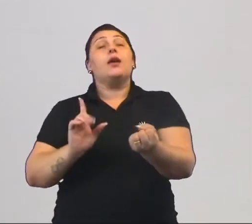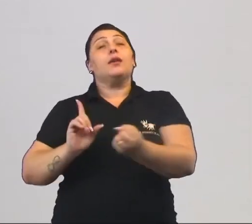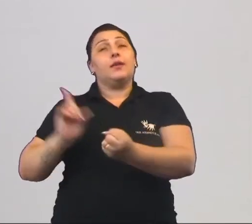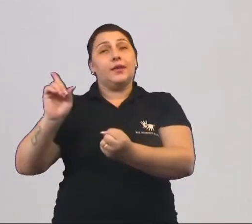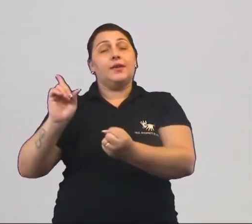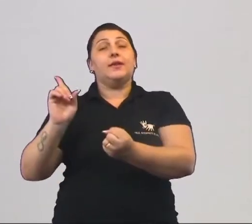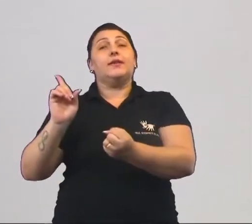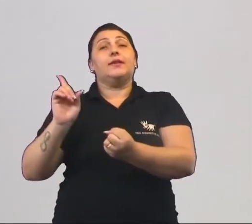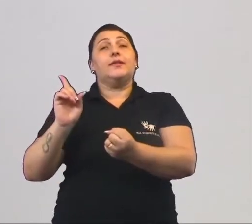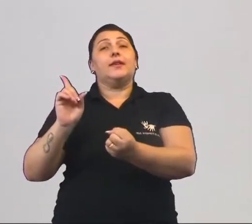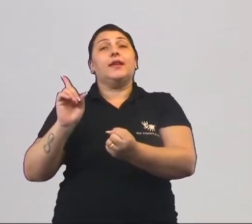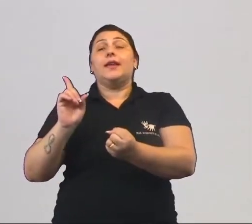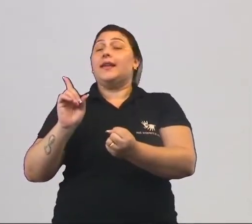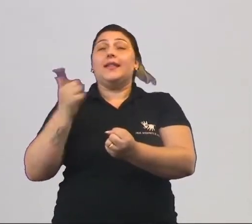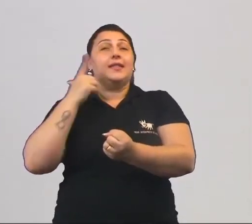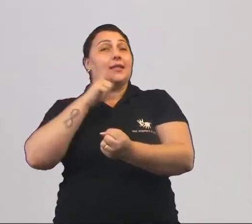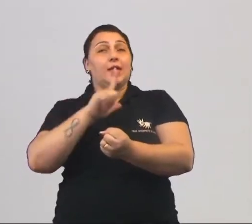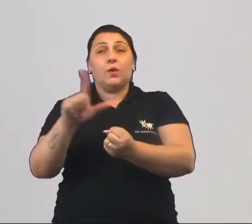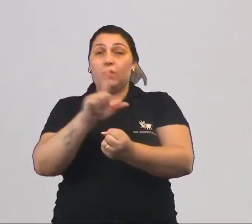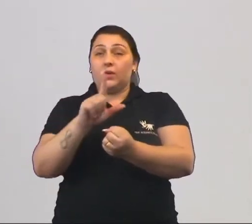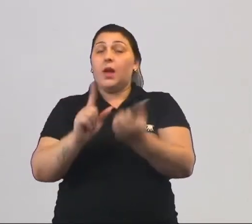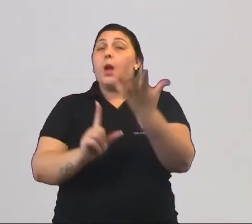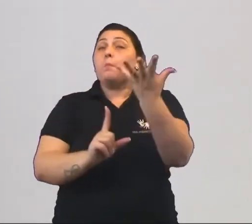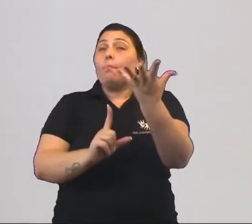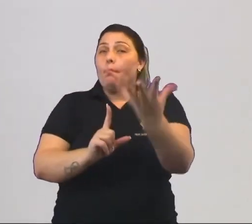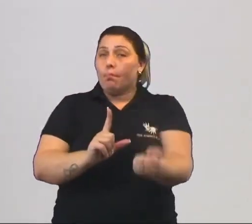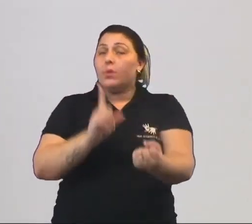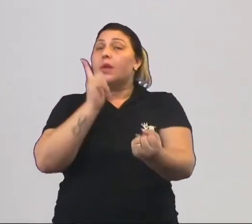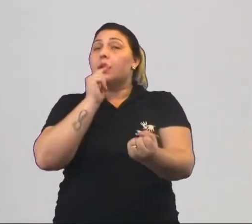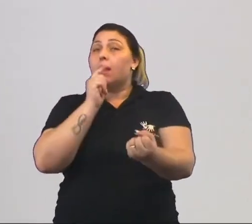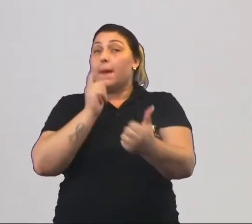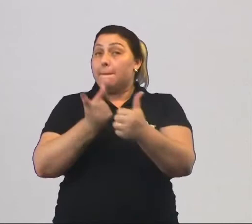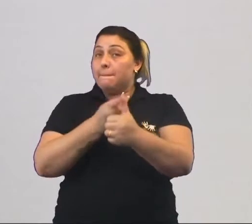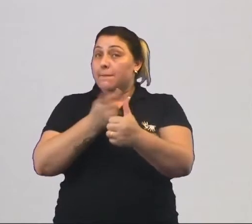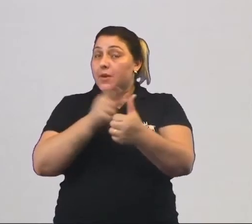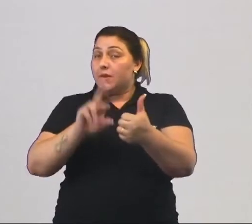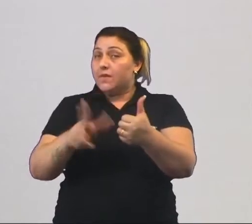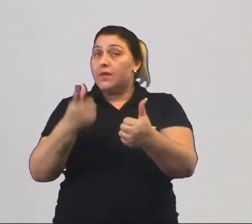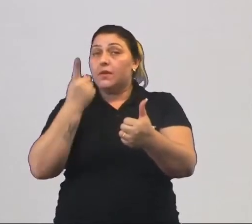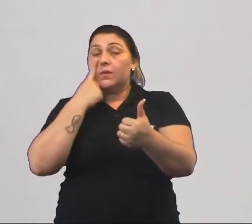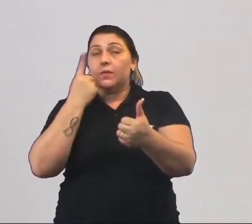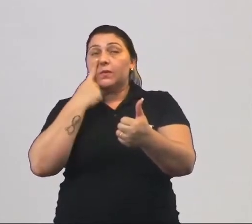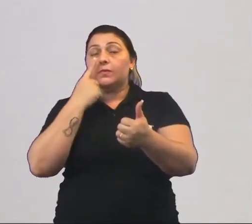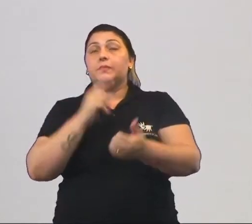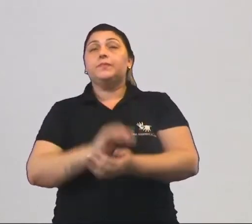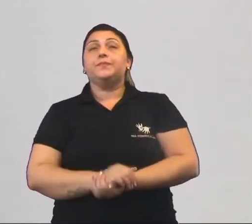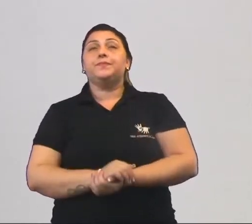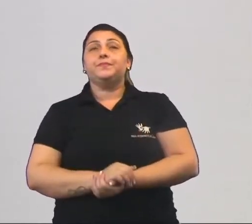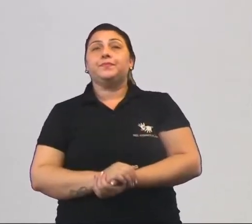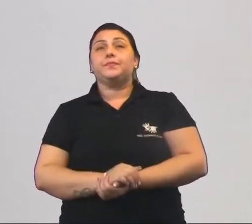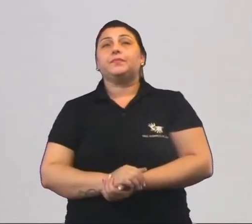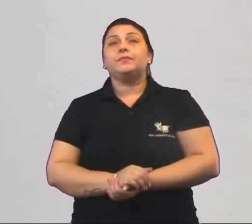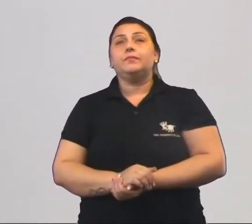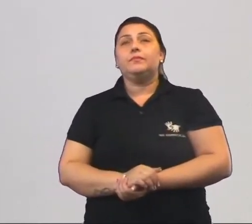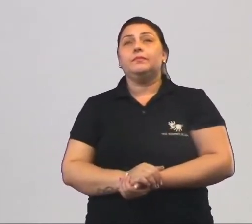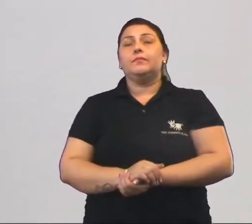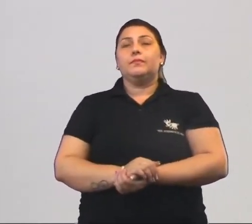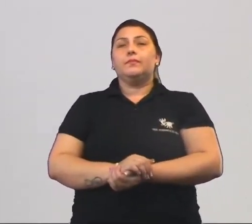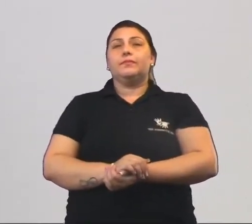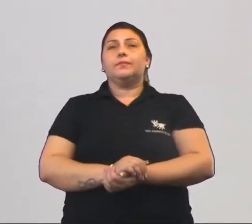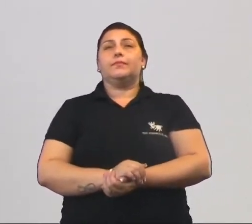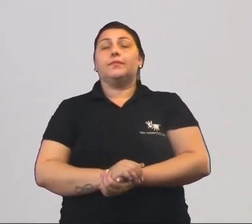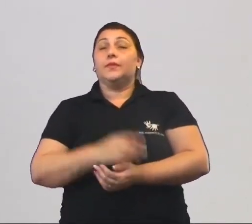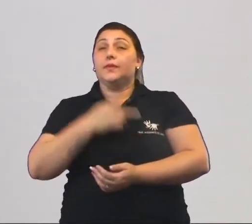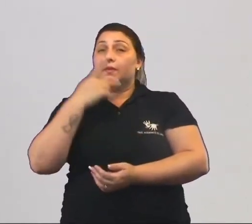solo impermeável. Conseguiram perceber que é a primeira diferença de cara? Olha só que interessante. E esse solo que nós acabamos de